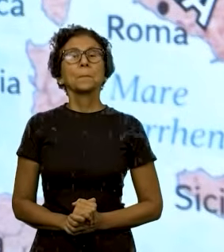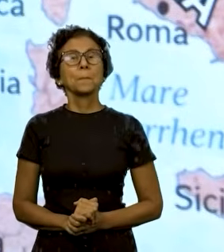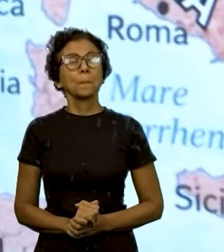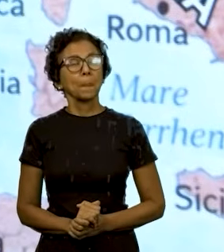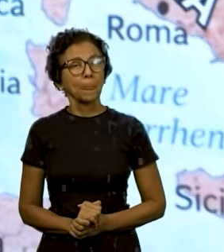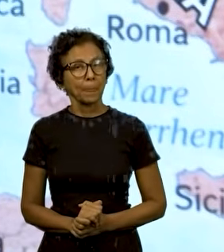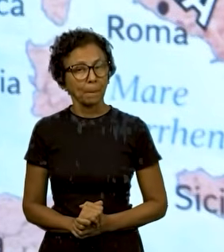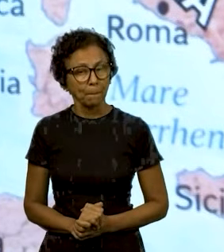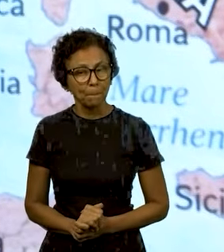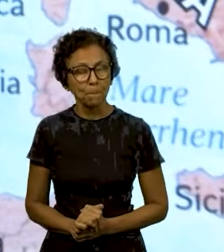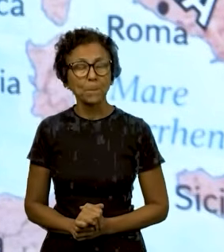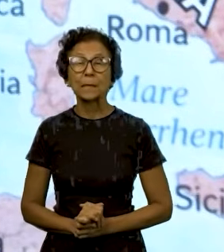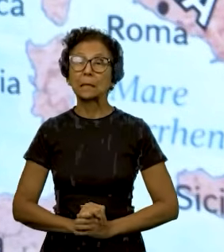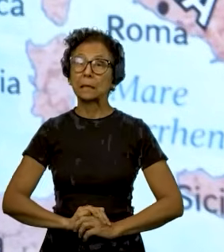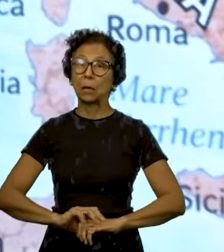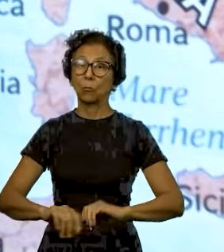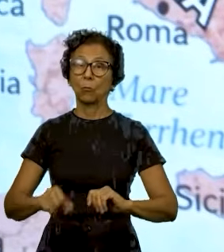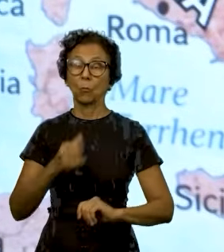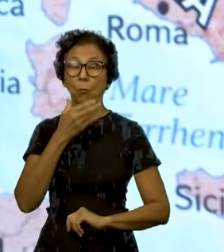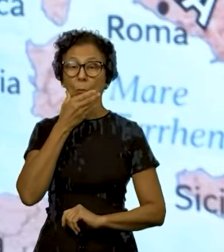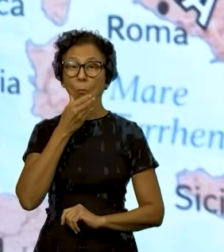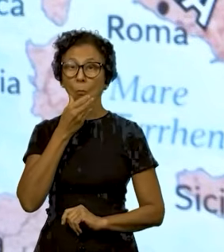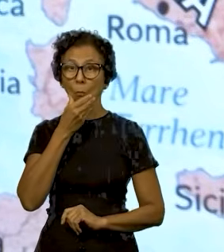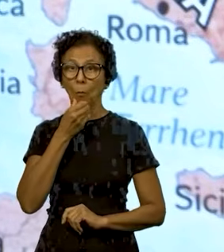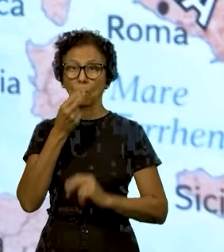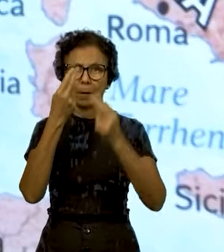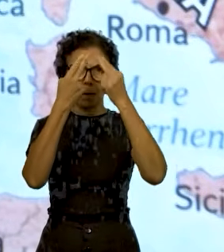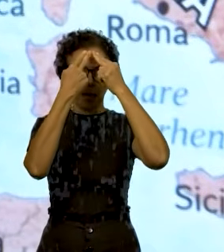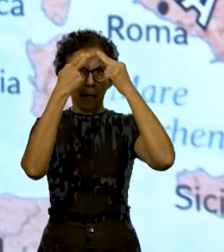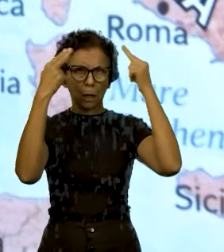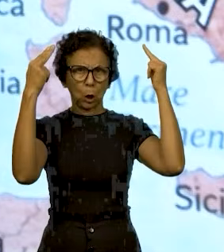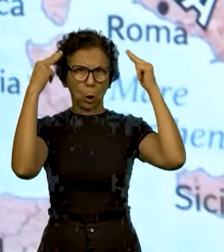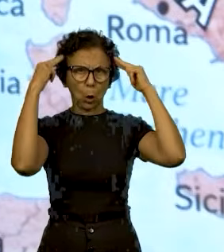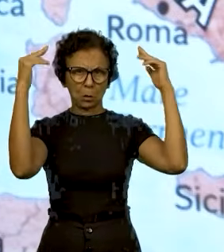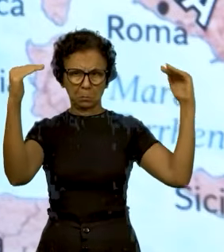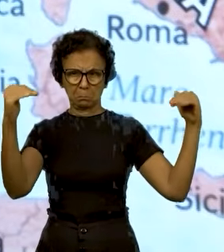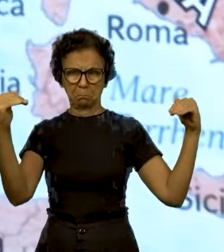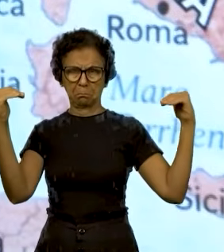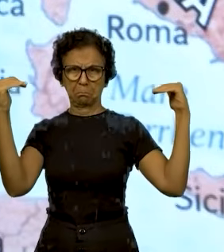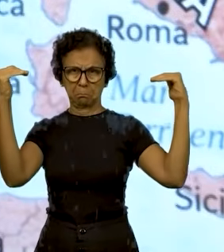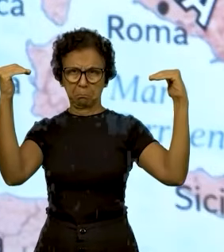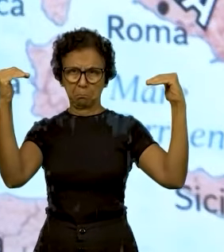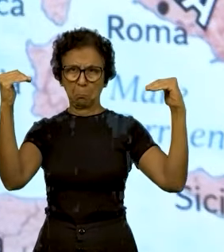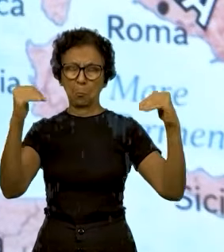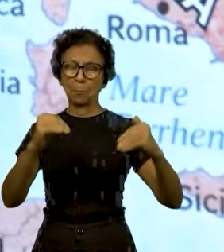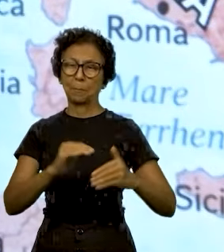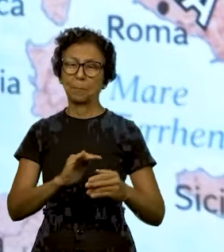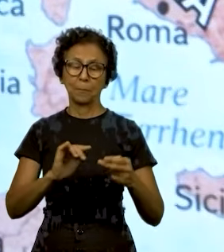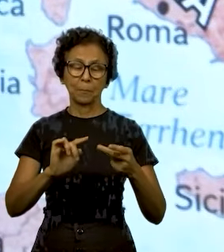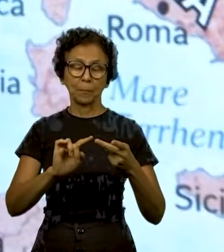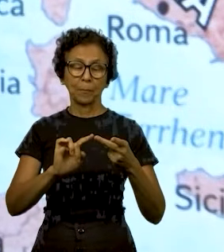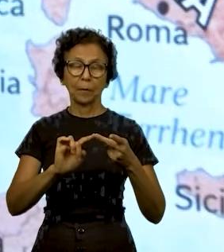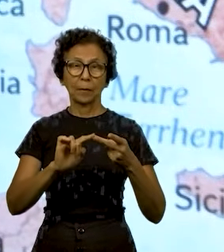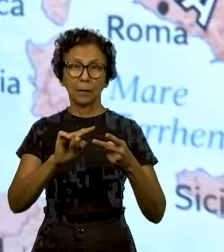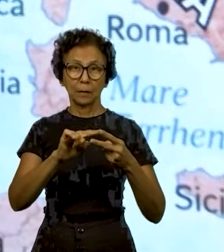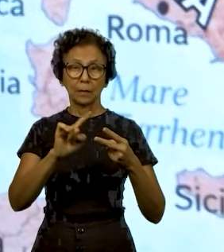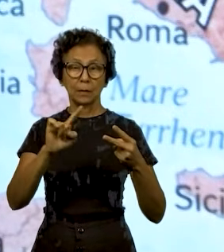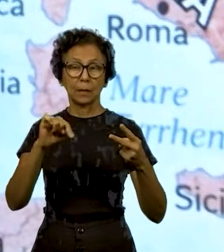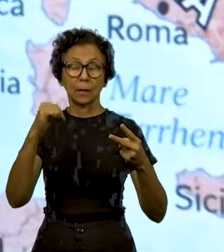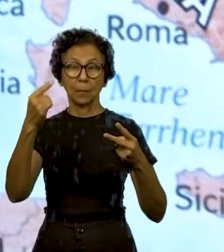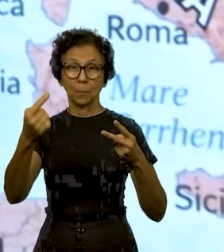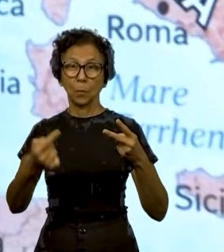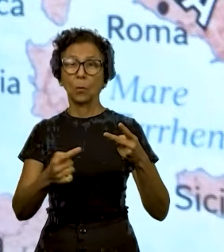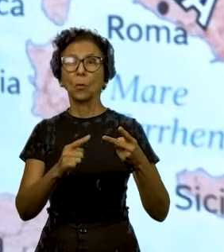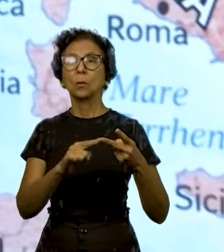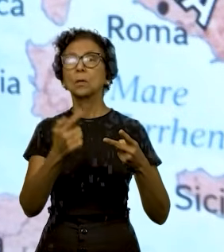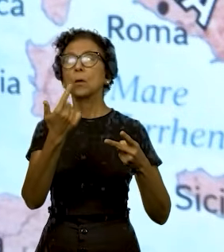como Herodes o Grande. E a partir de então, depois de Herodes o Grande,